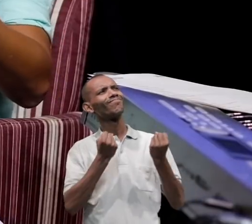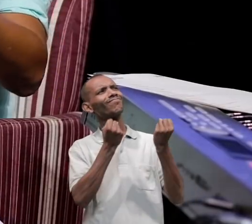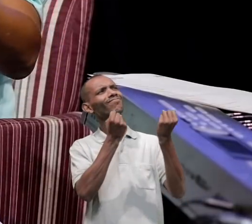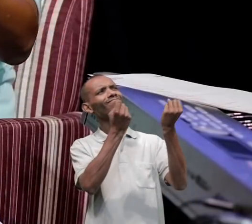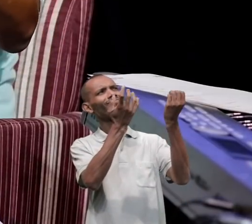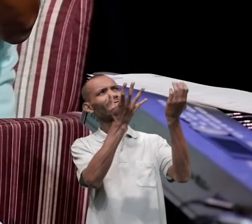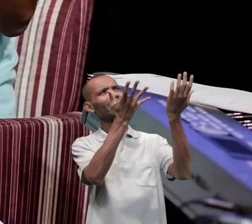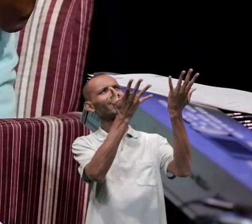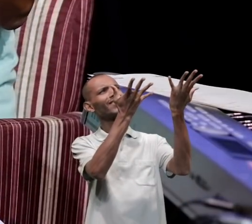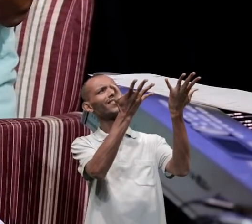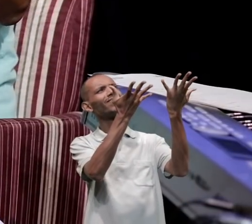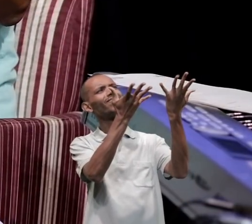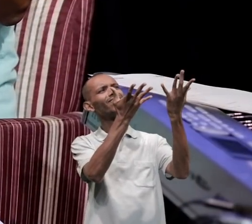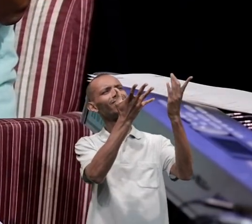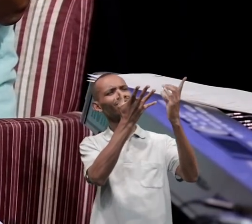mim quero te